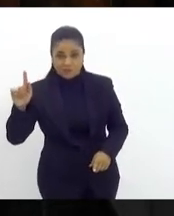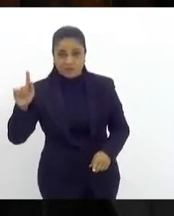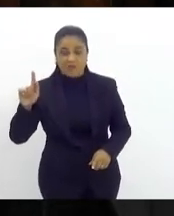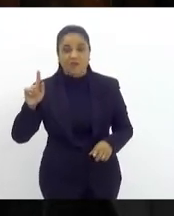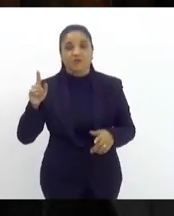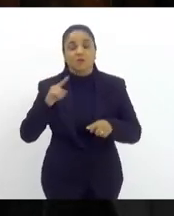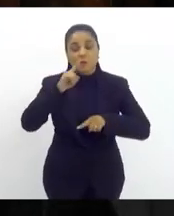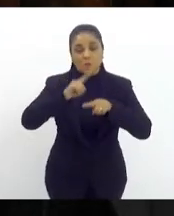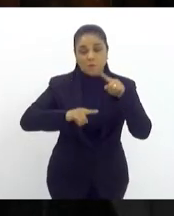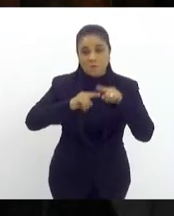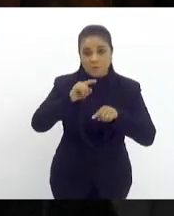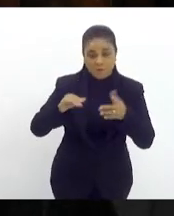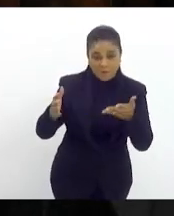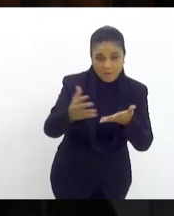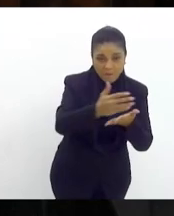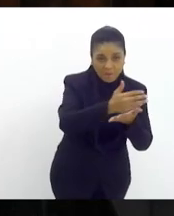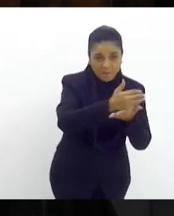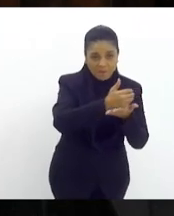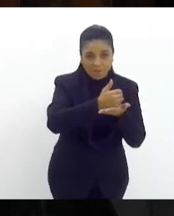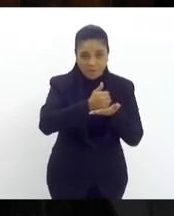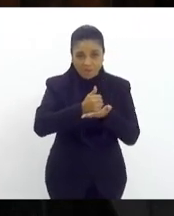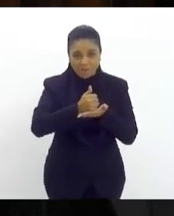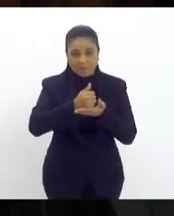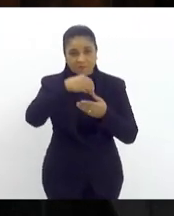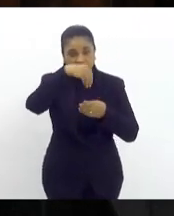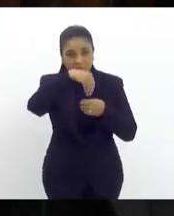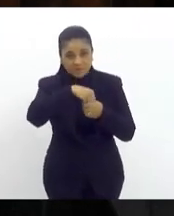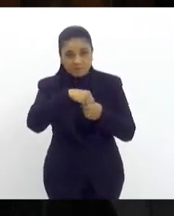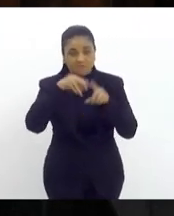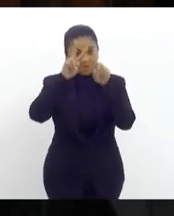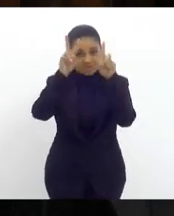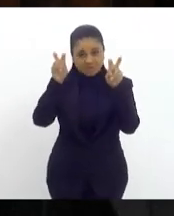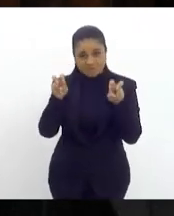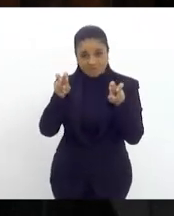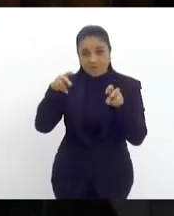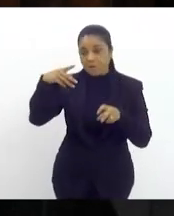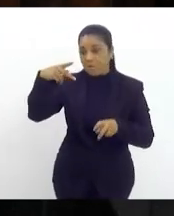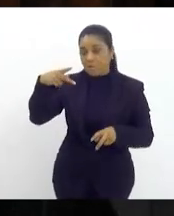interno bruto entre parentes